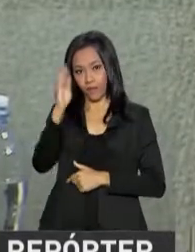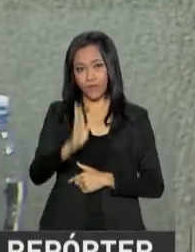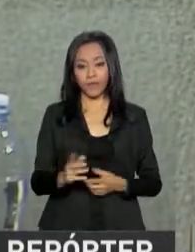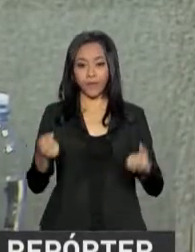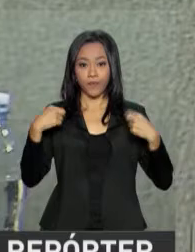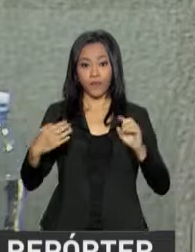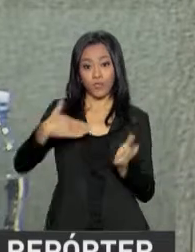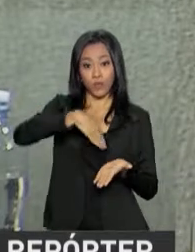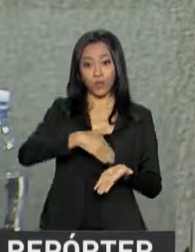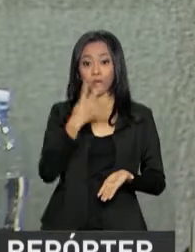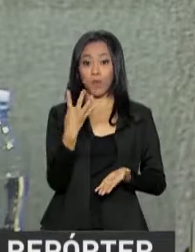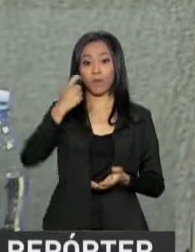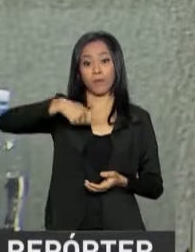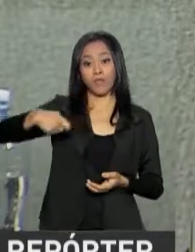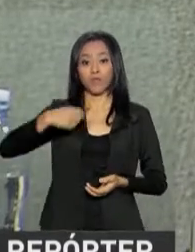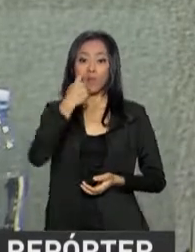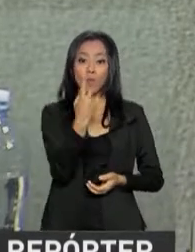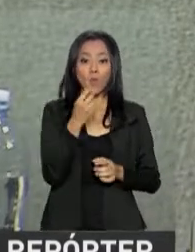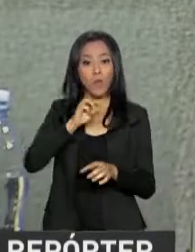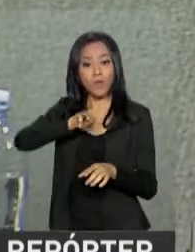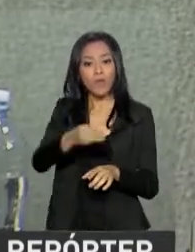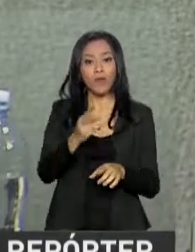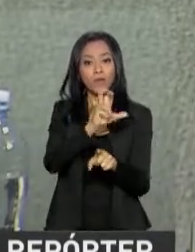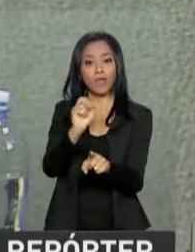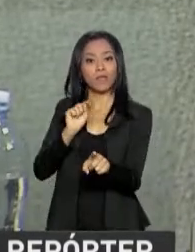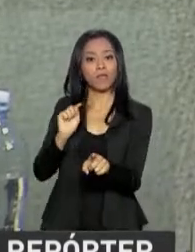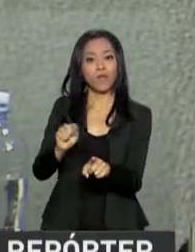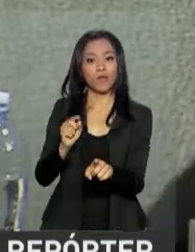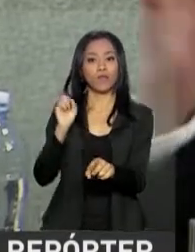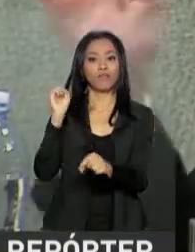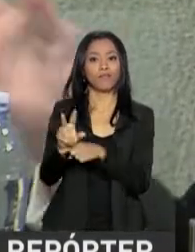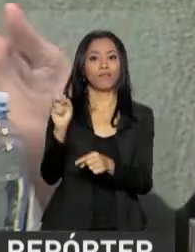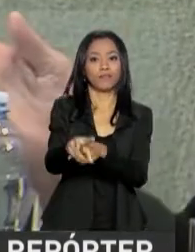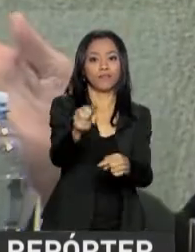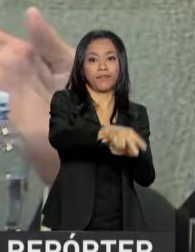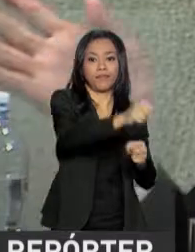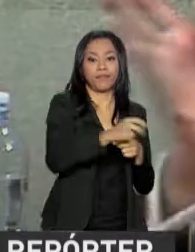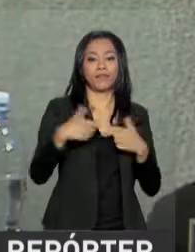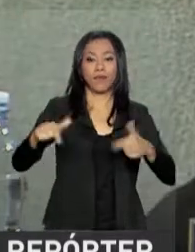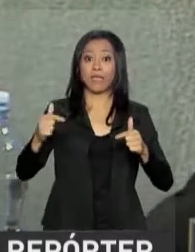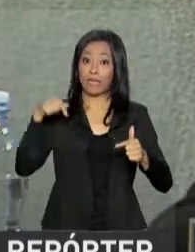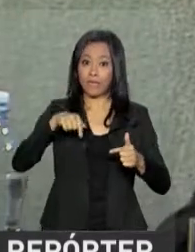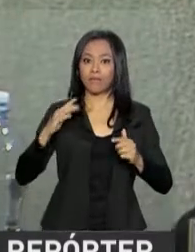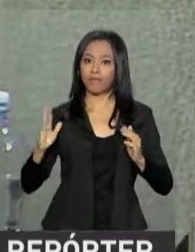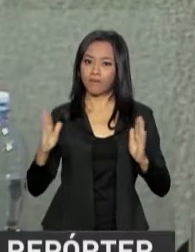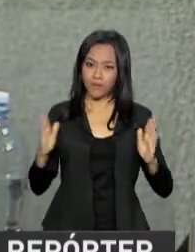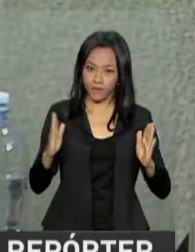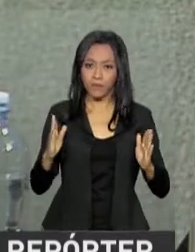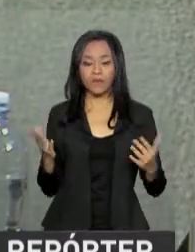ocupação de mais ou menos 1 milhão e 500 mil novos postos de trabalho. Foi exatamente nesse período, né?